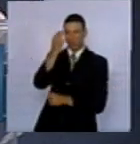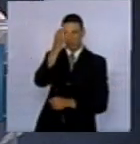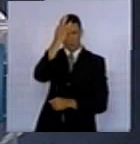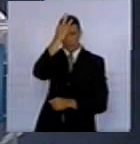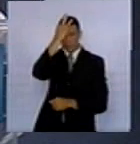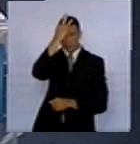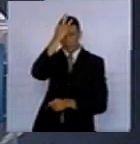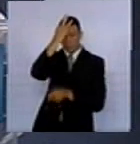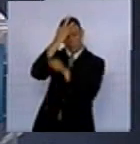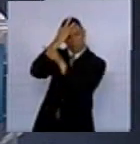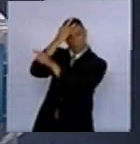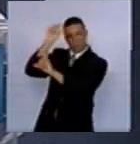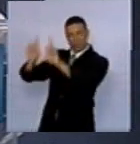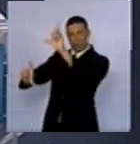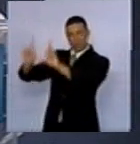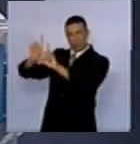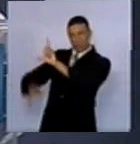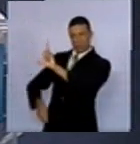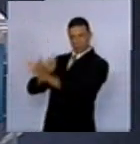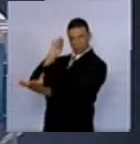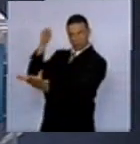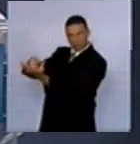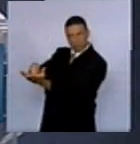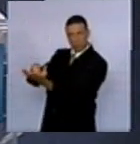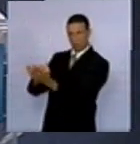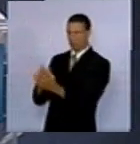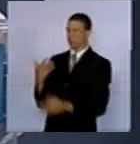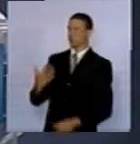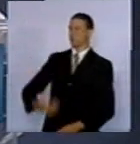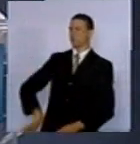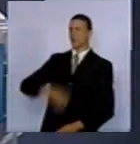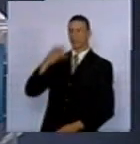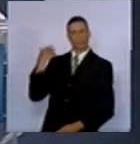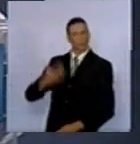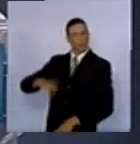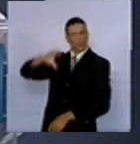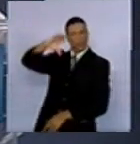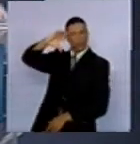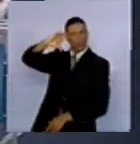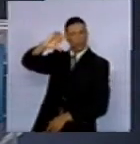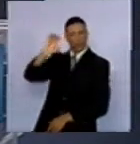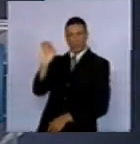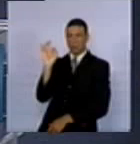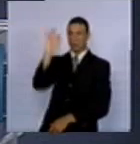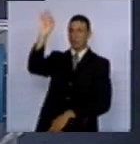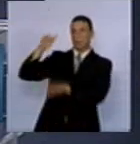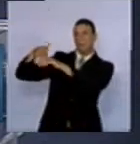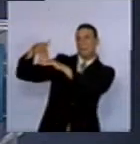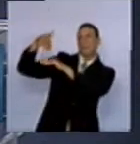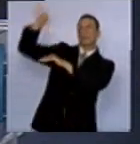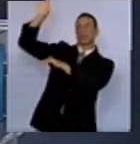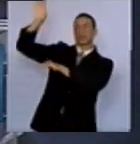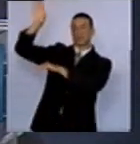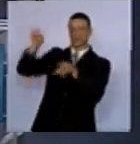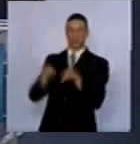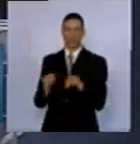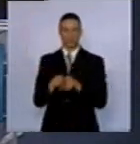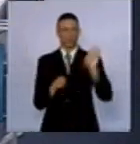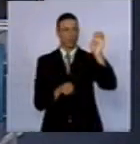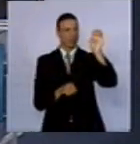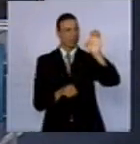a televisão por assinatura tem um papel é monstruoso que passa de 90% alguns outros países da Europa